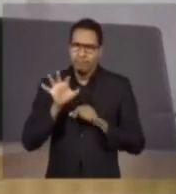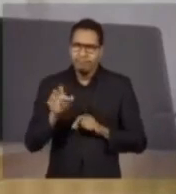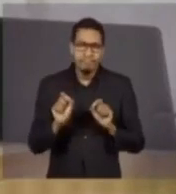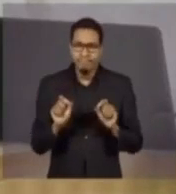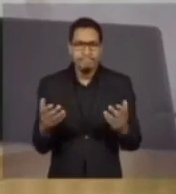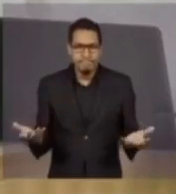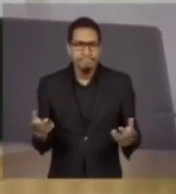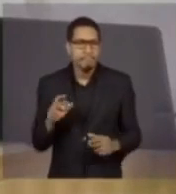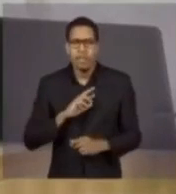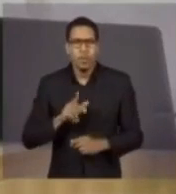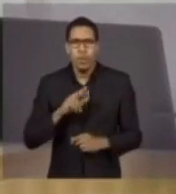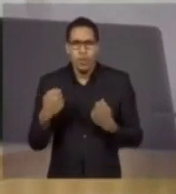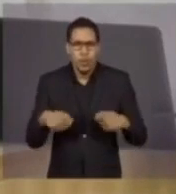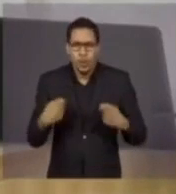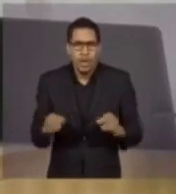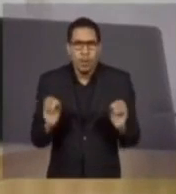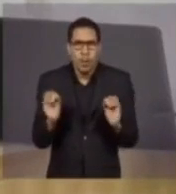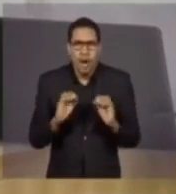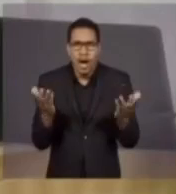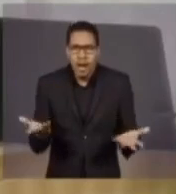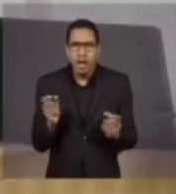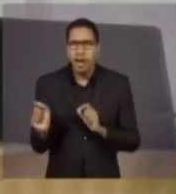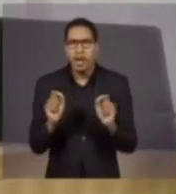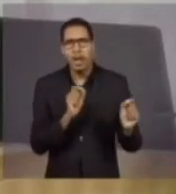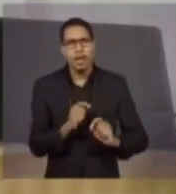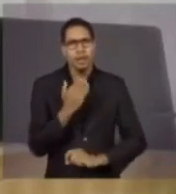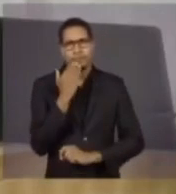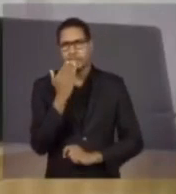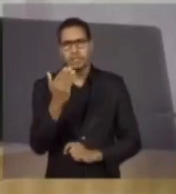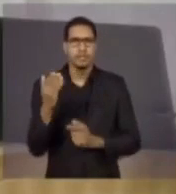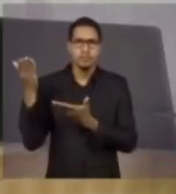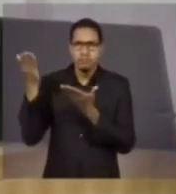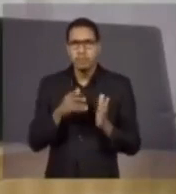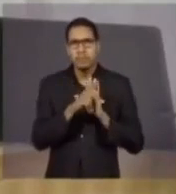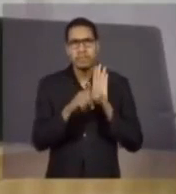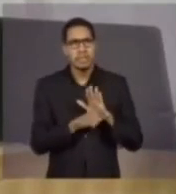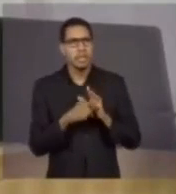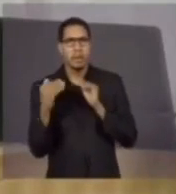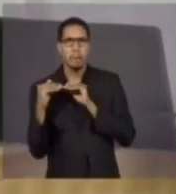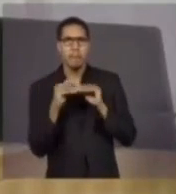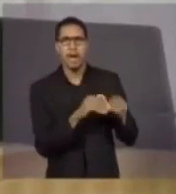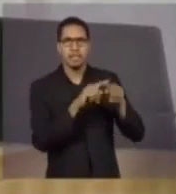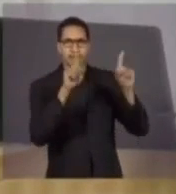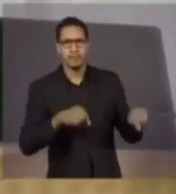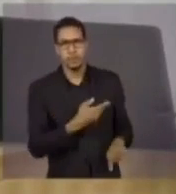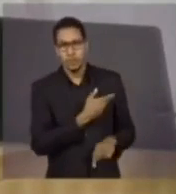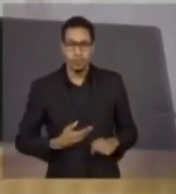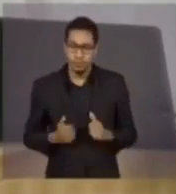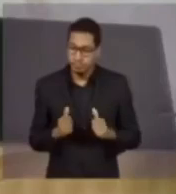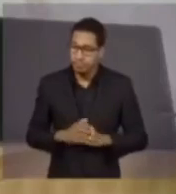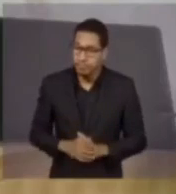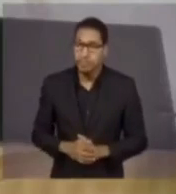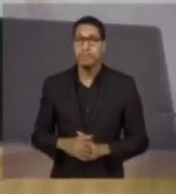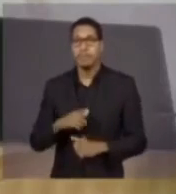e não há não há necessidade alguma de encaminhar um projeto que ataque os servidores do outro lado nós